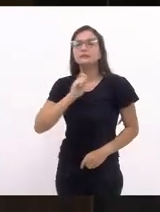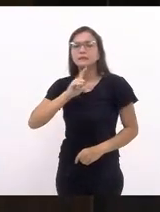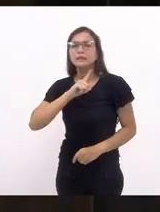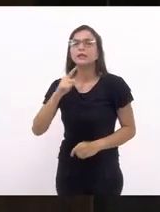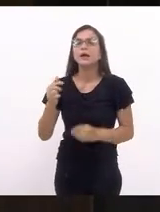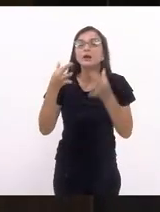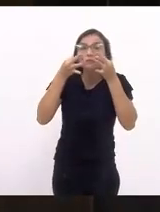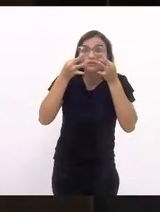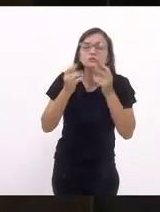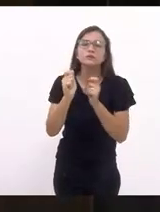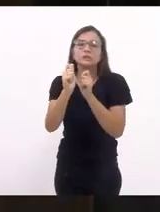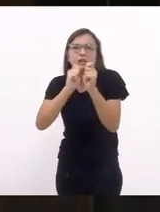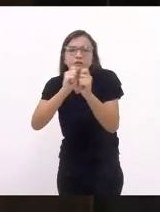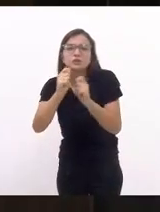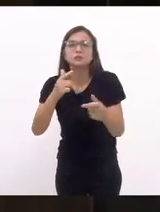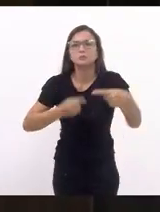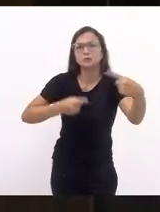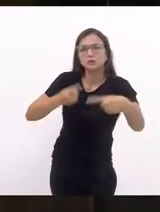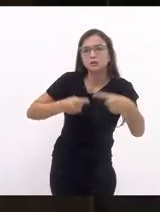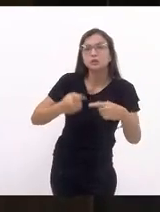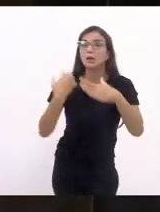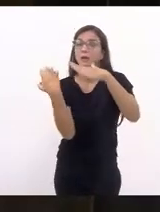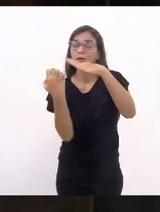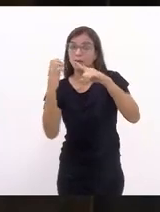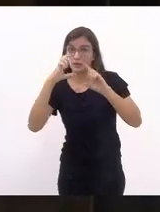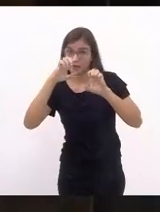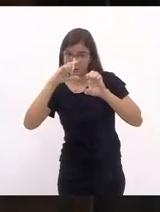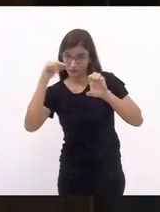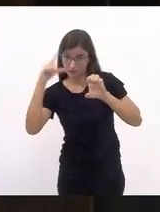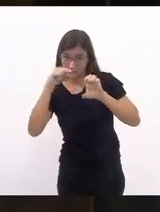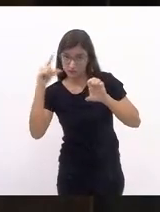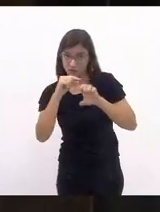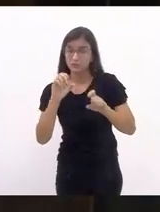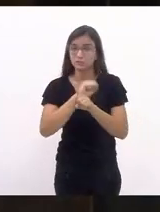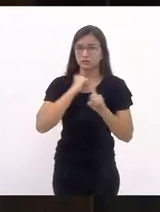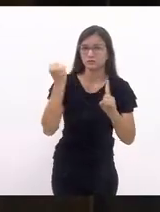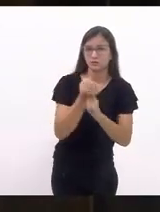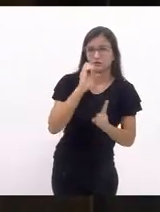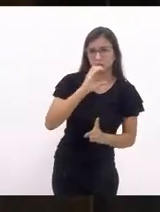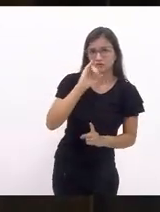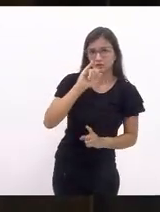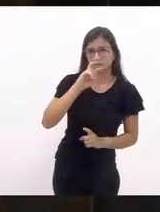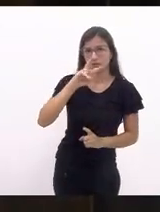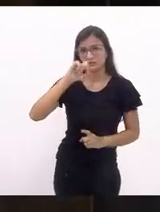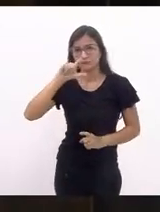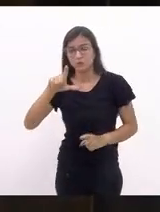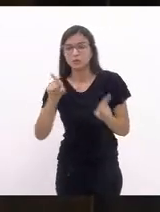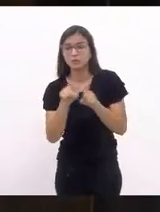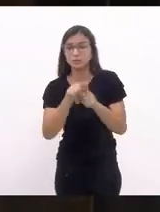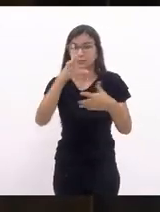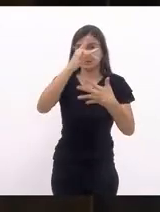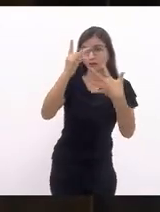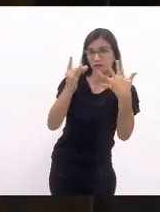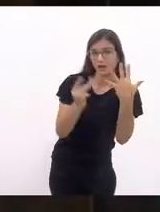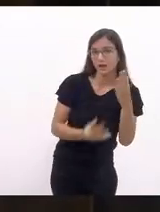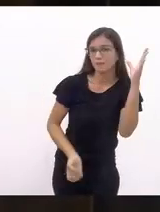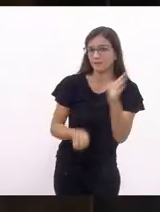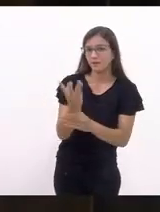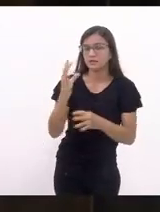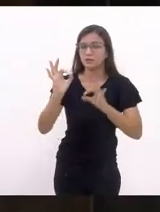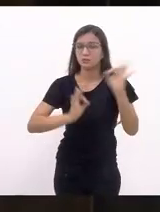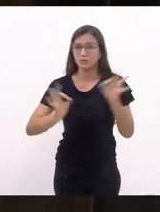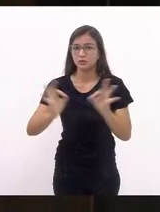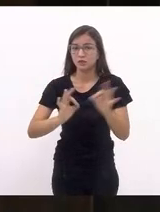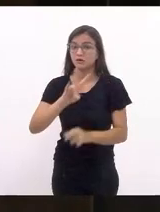e empresários e representantes da sociedade civil o canal levou até a população detalhes sobre a implantação desse projeto que